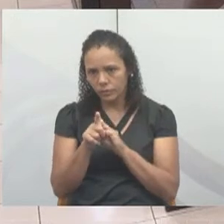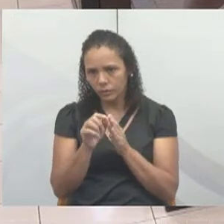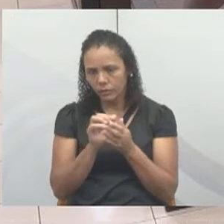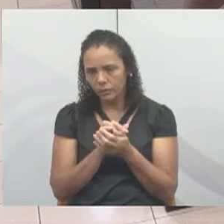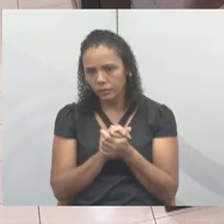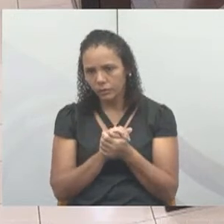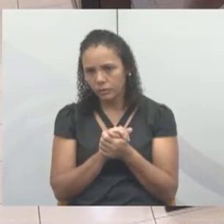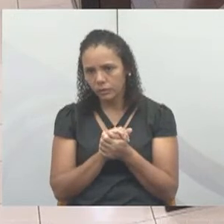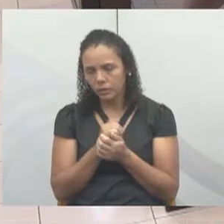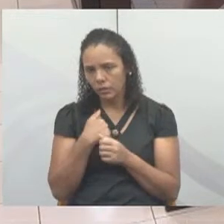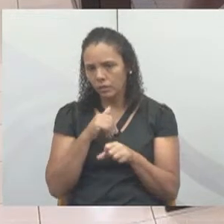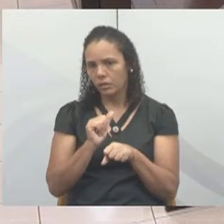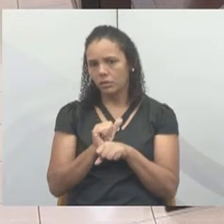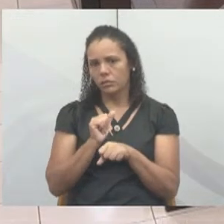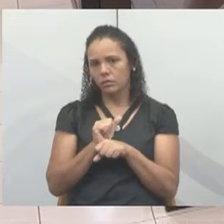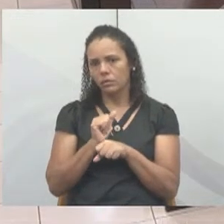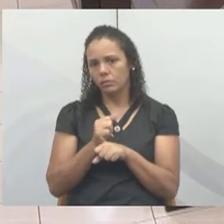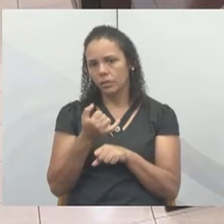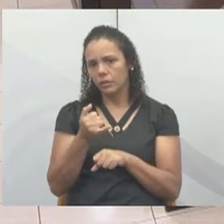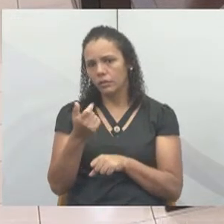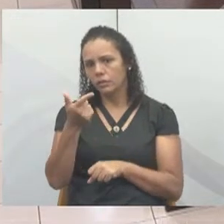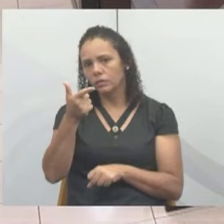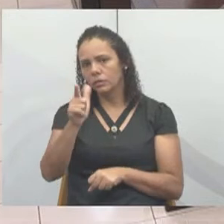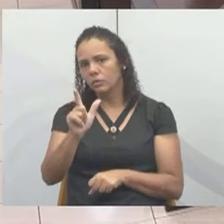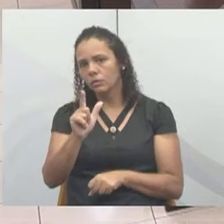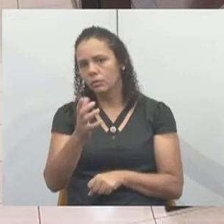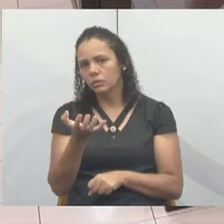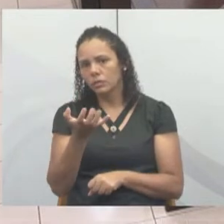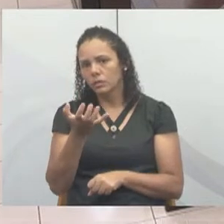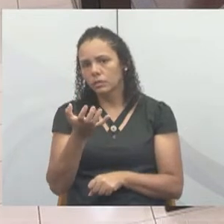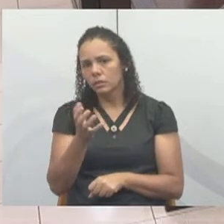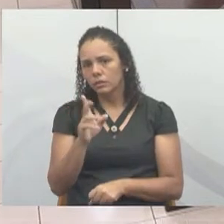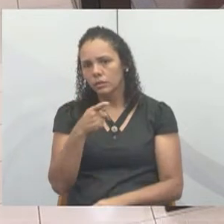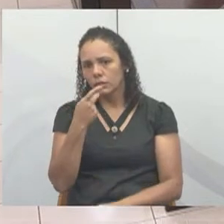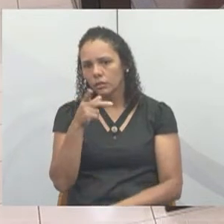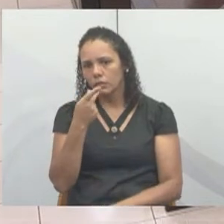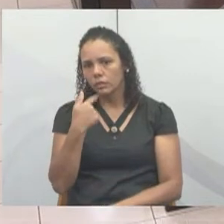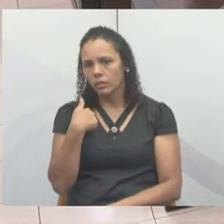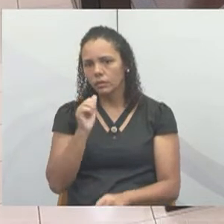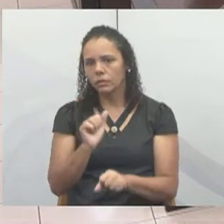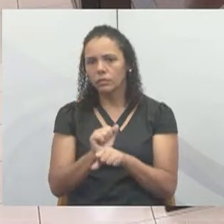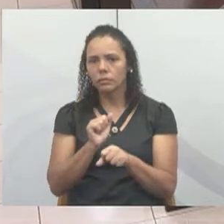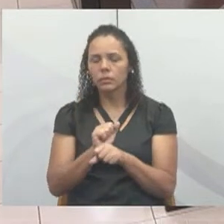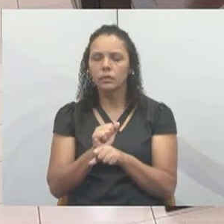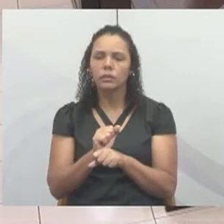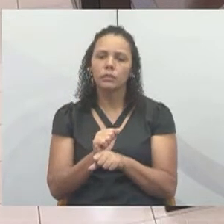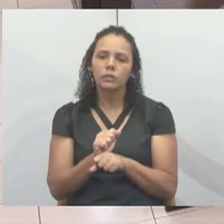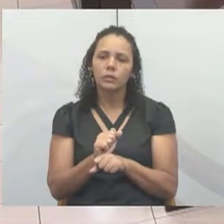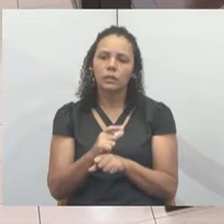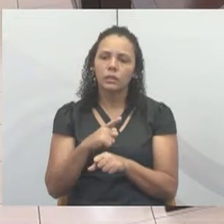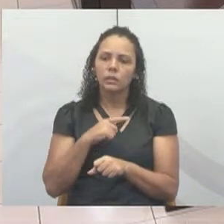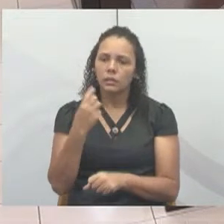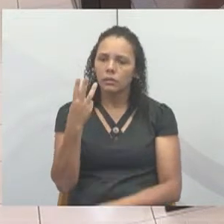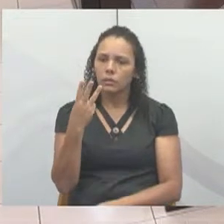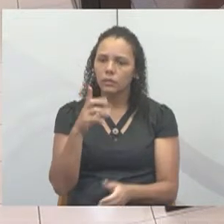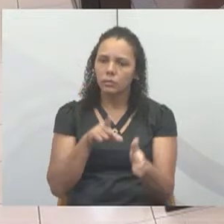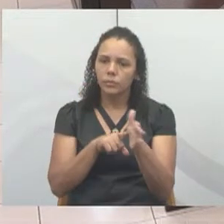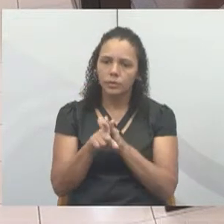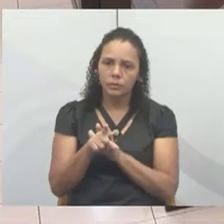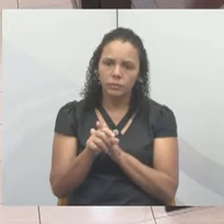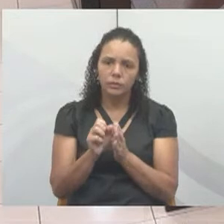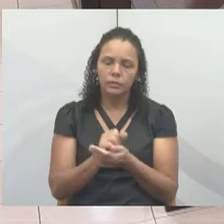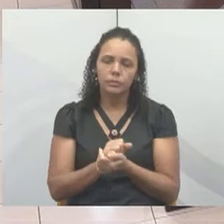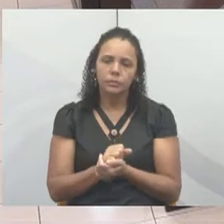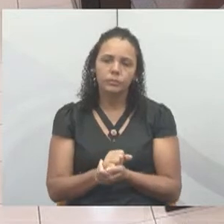falar? Eu espero. Falar, eu espero. Depois eu falo eu. Só tem 3.